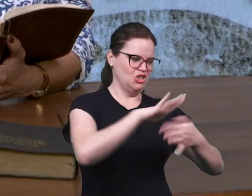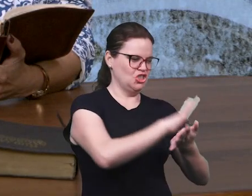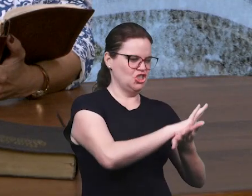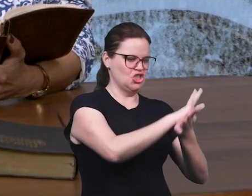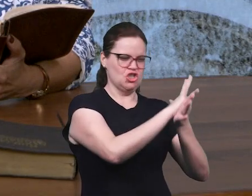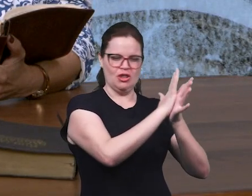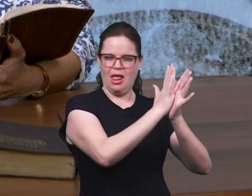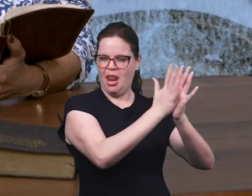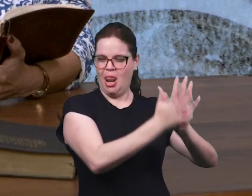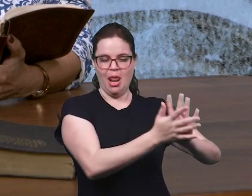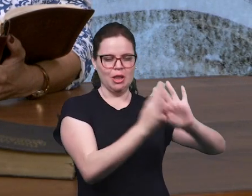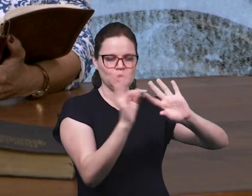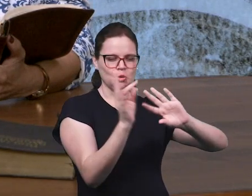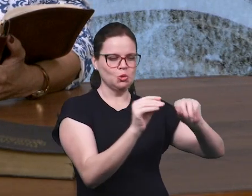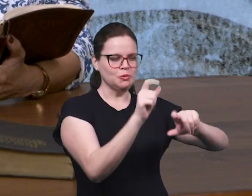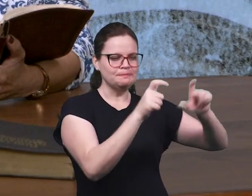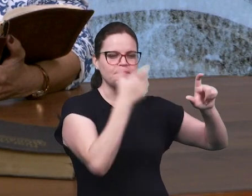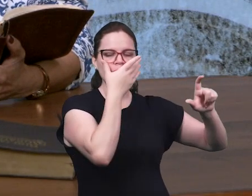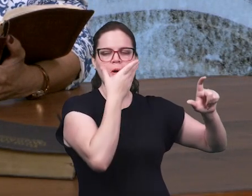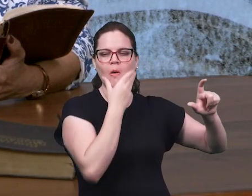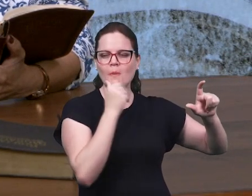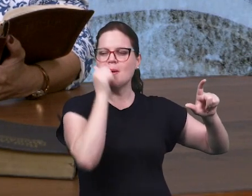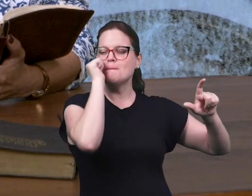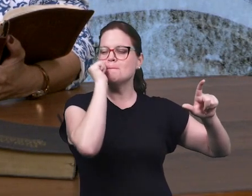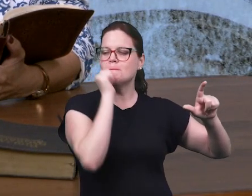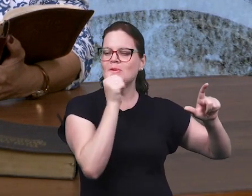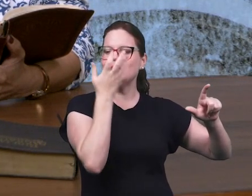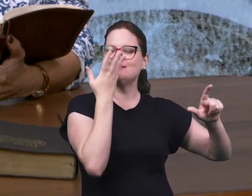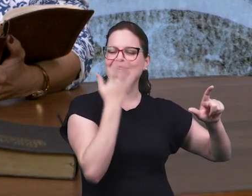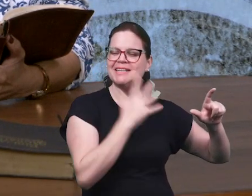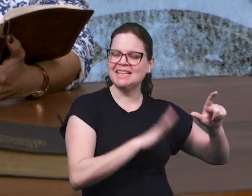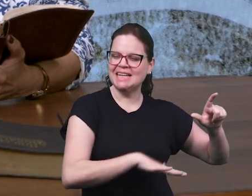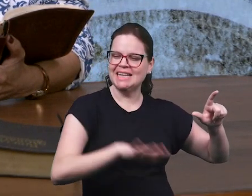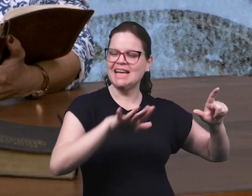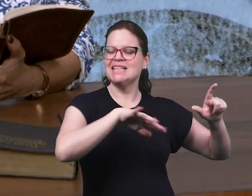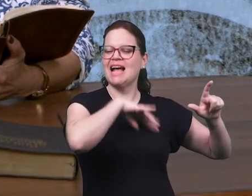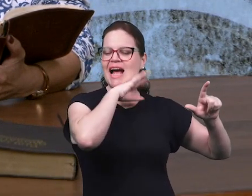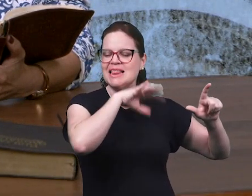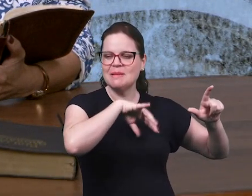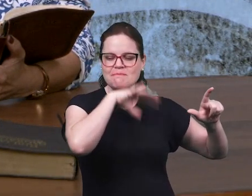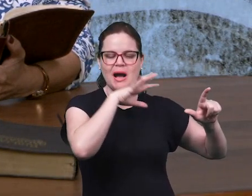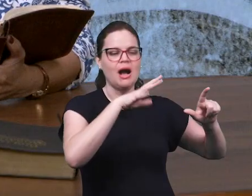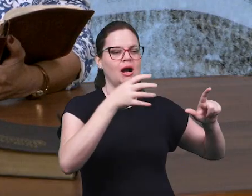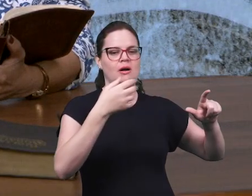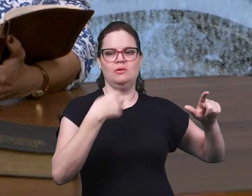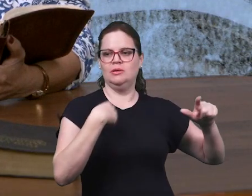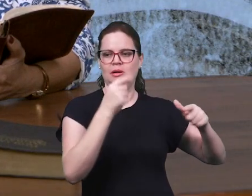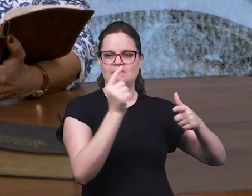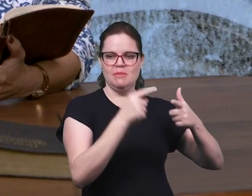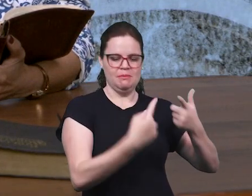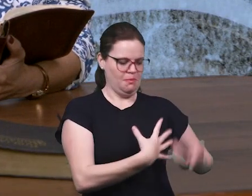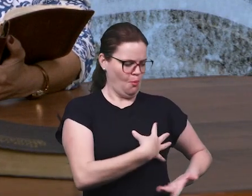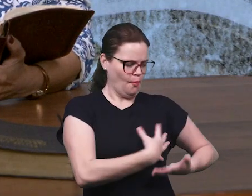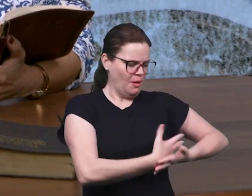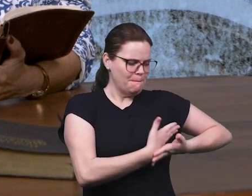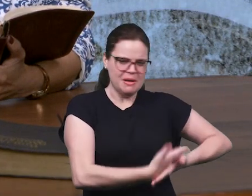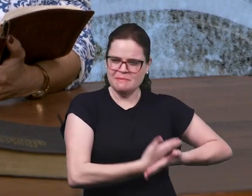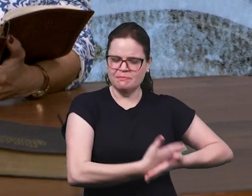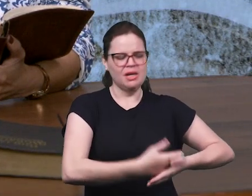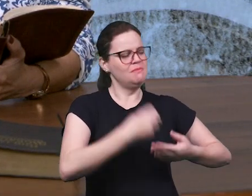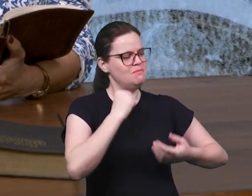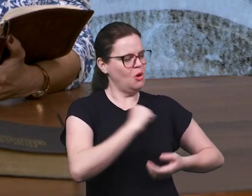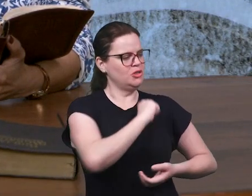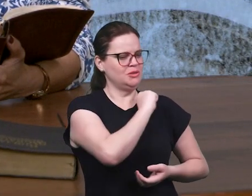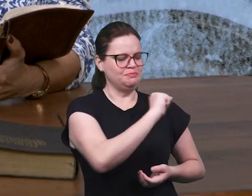Porém, matarás desde o homem até a mulher, desde os meninos até aos de mama, desde